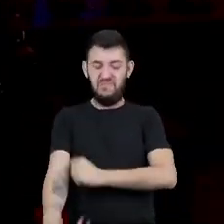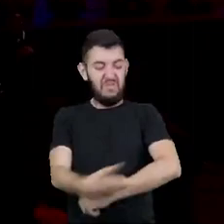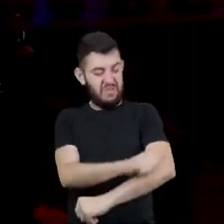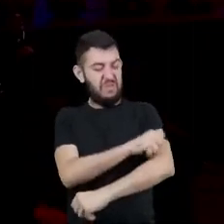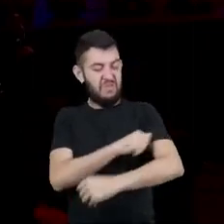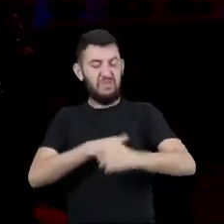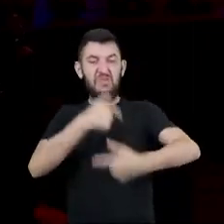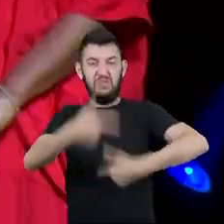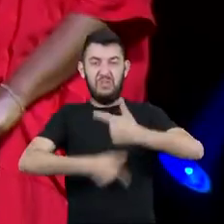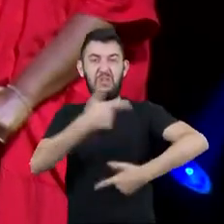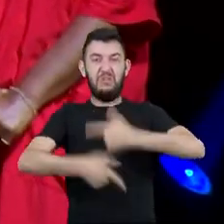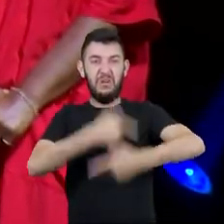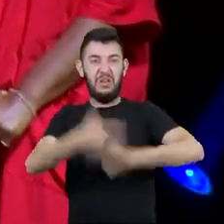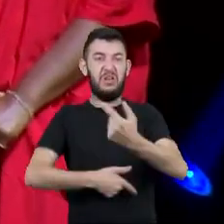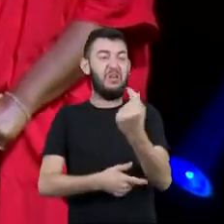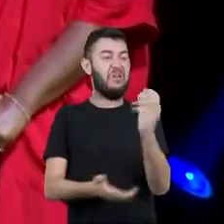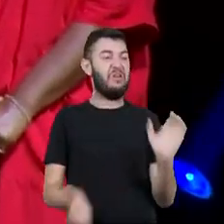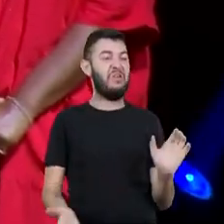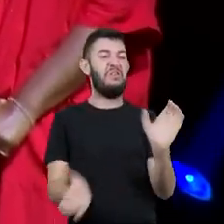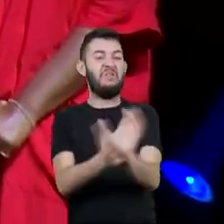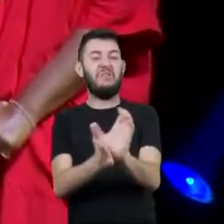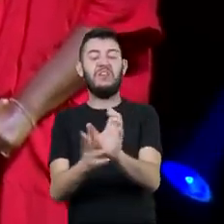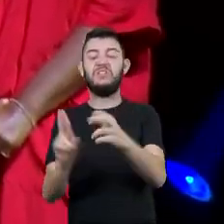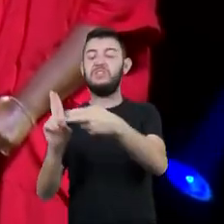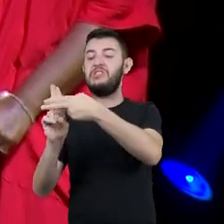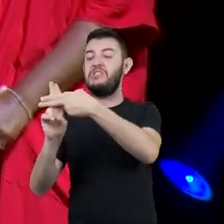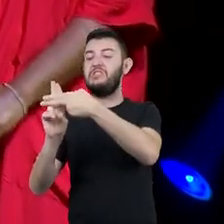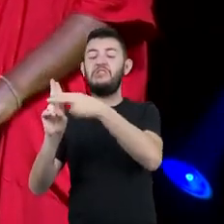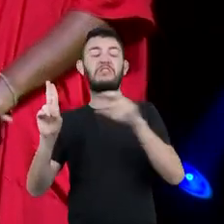SUS, tanto que